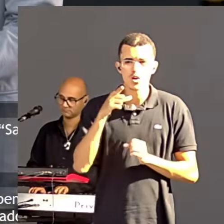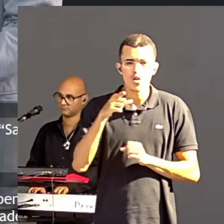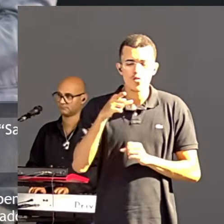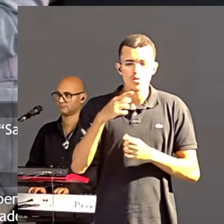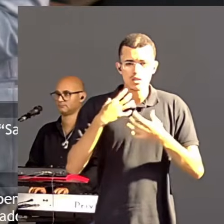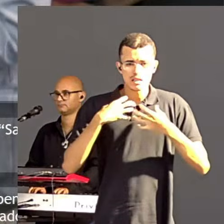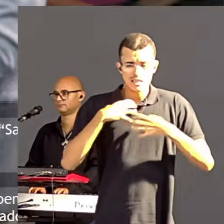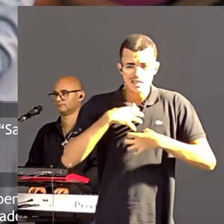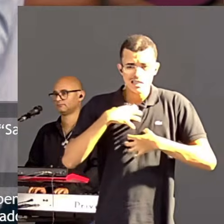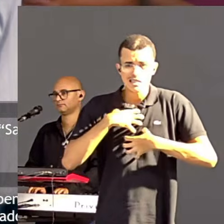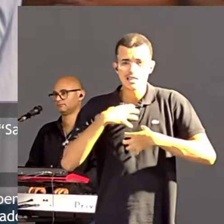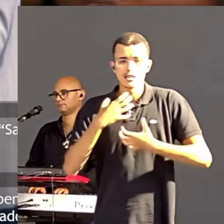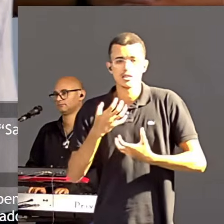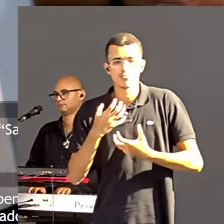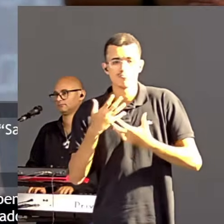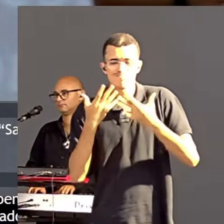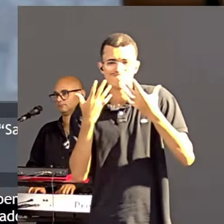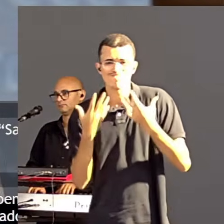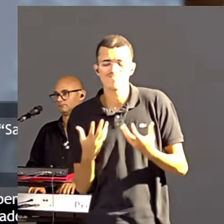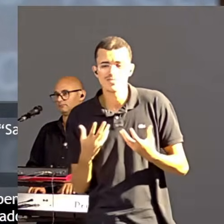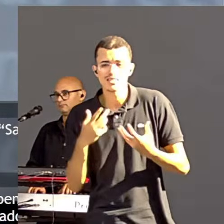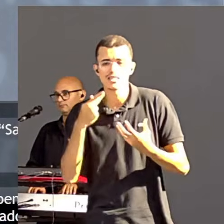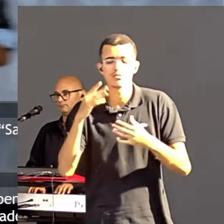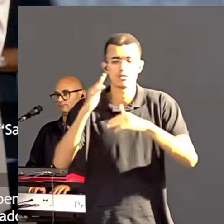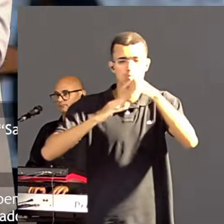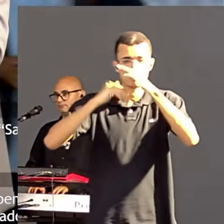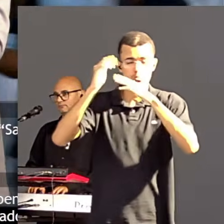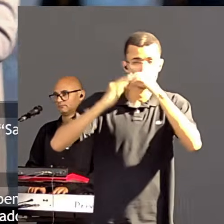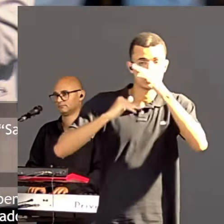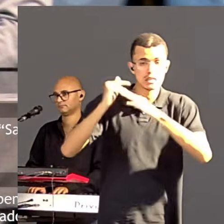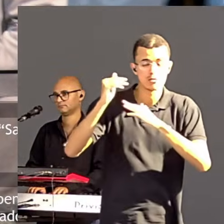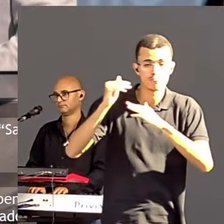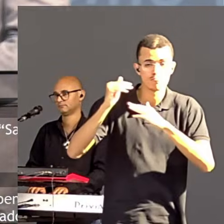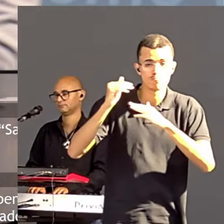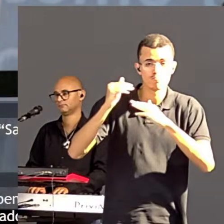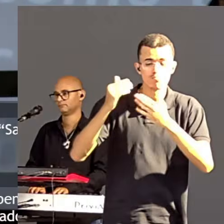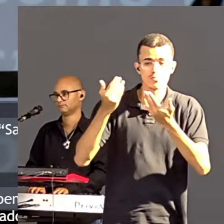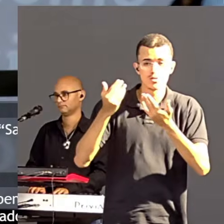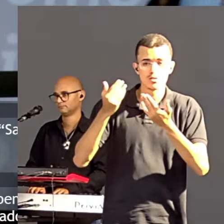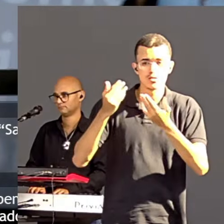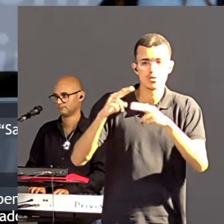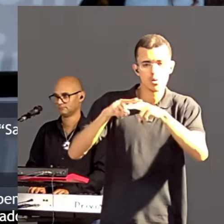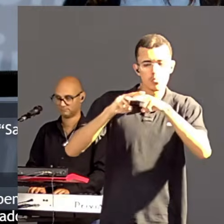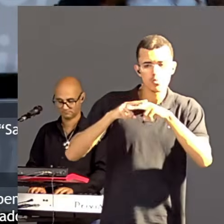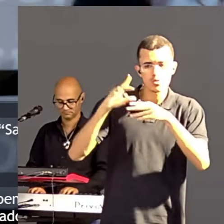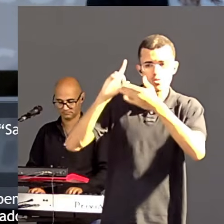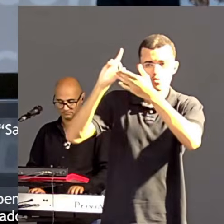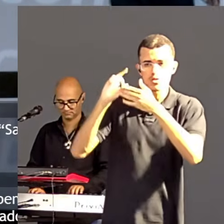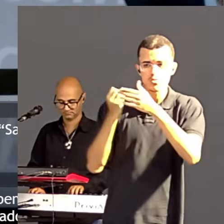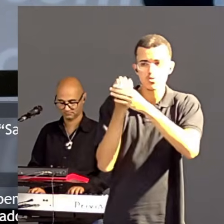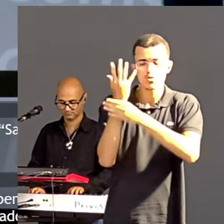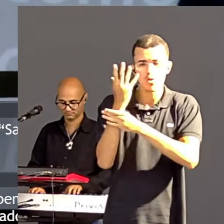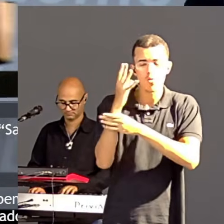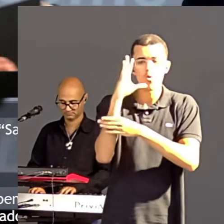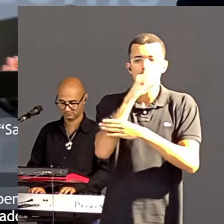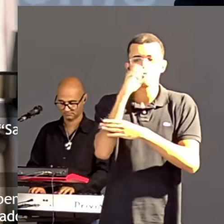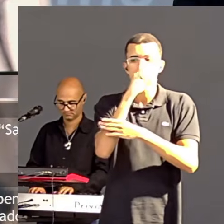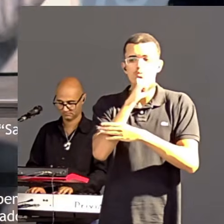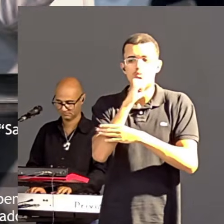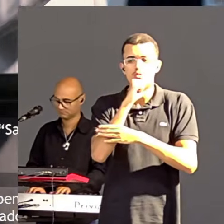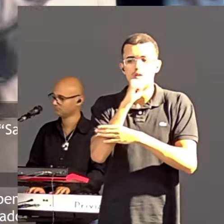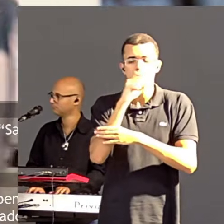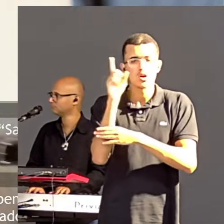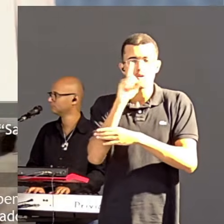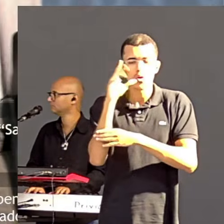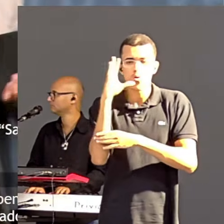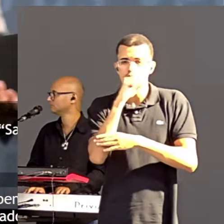se sentindo extenuado, extenuada na tua profissão, foi para isso que Deus criou o sábado, sabia? Deus não criou o